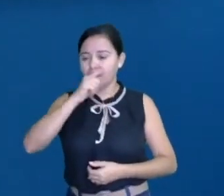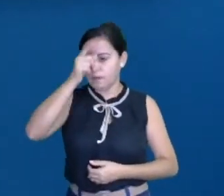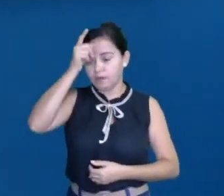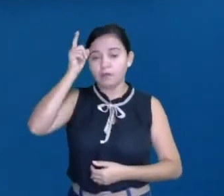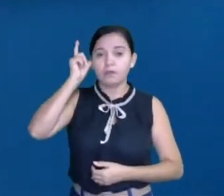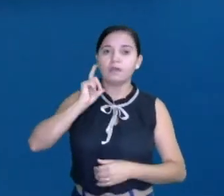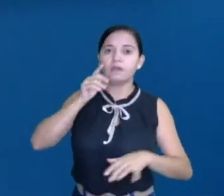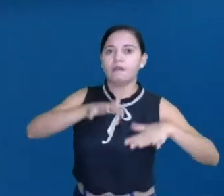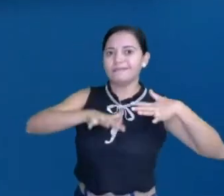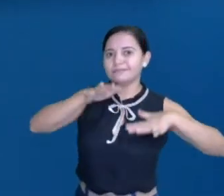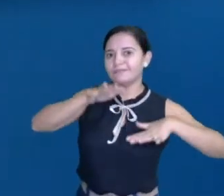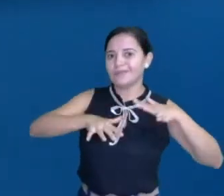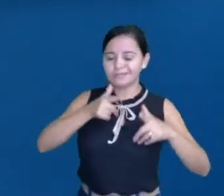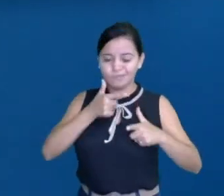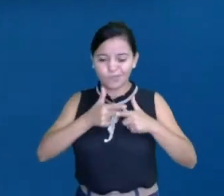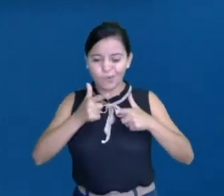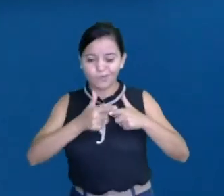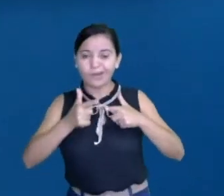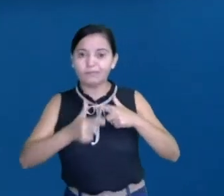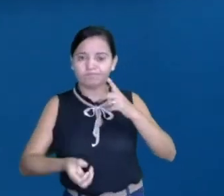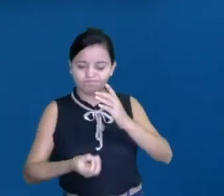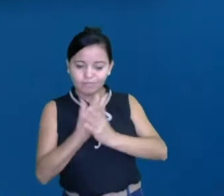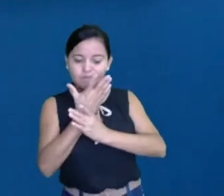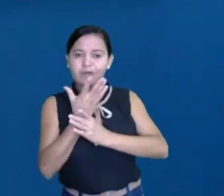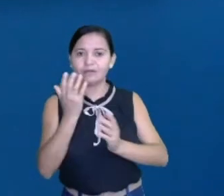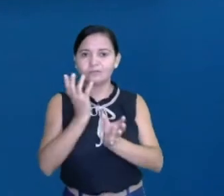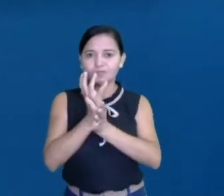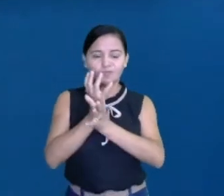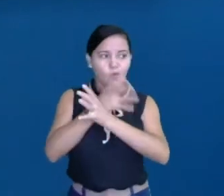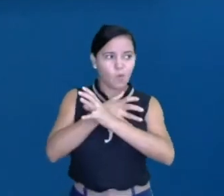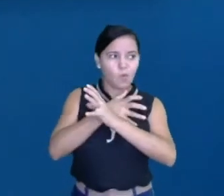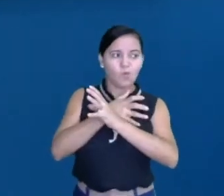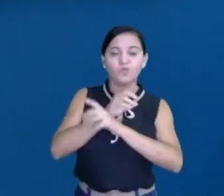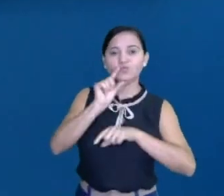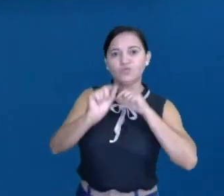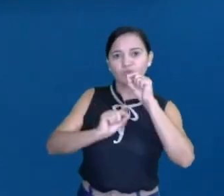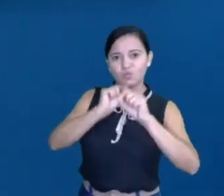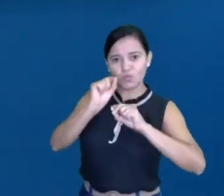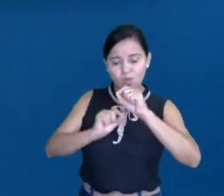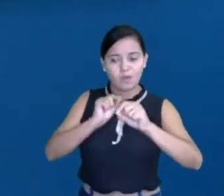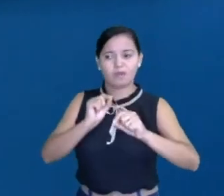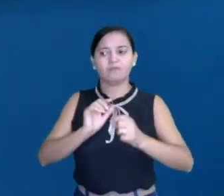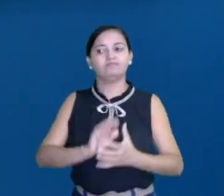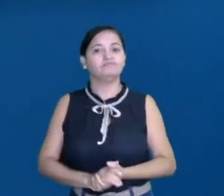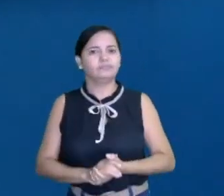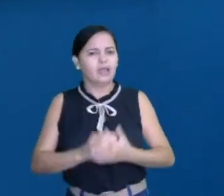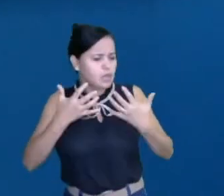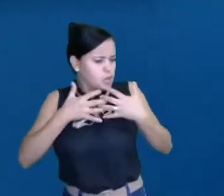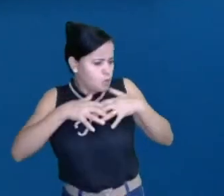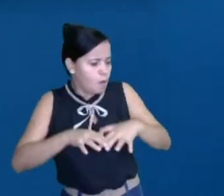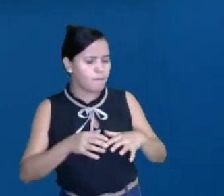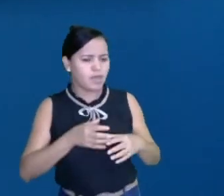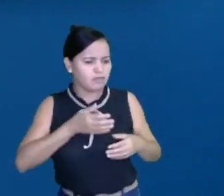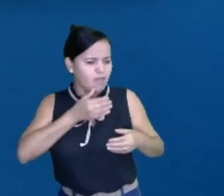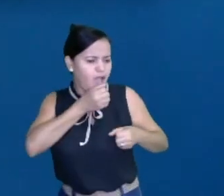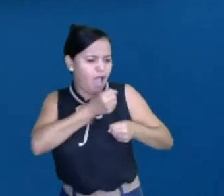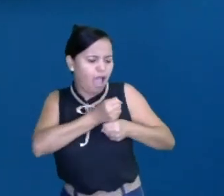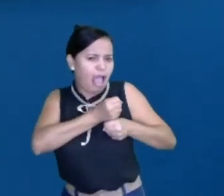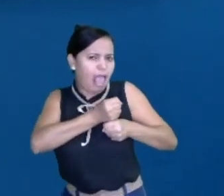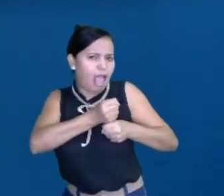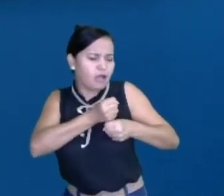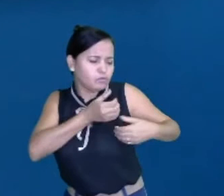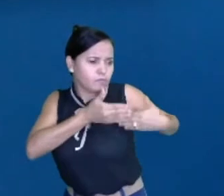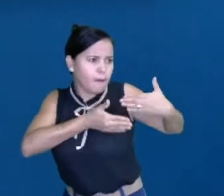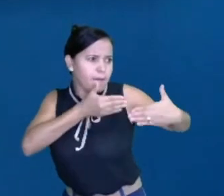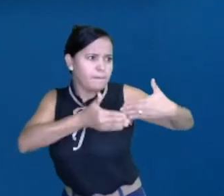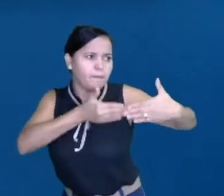desgaste natural dessa articulação. Naturalmente, essa articulação, ao longo dos anos, vai se desgastando e começa